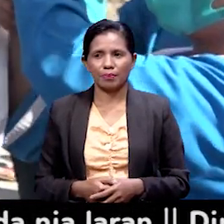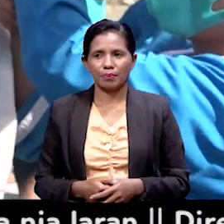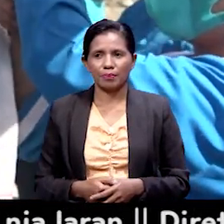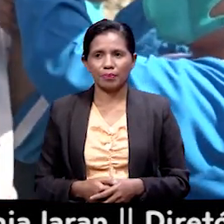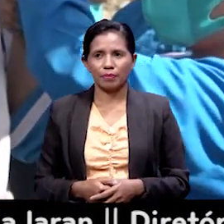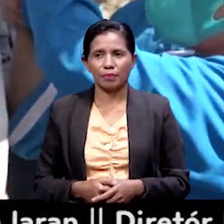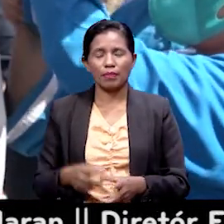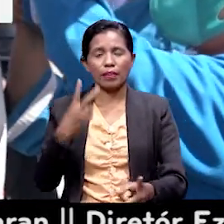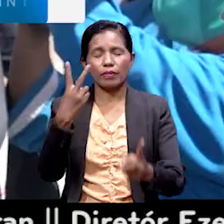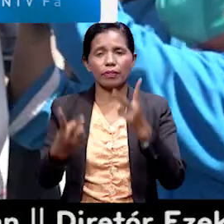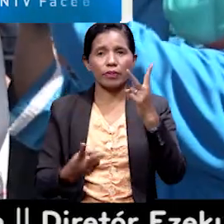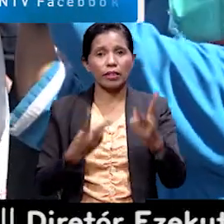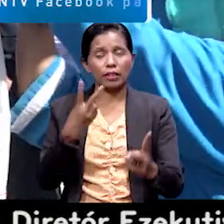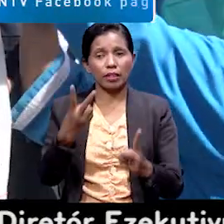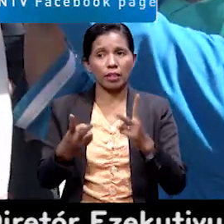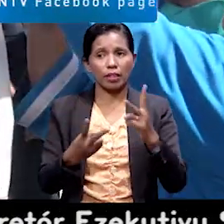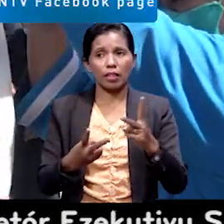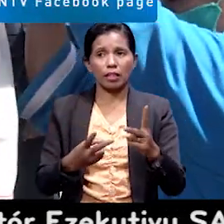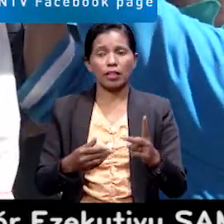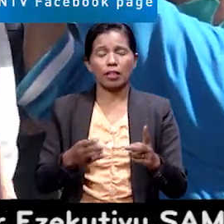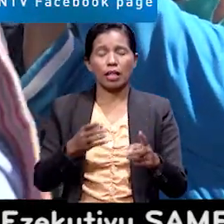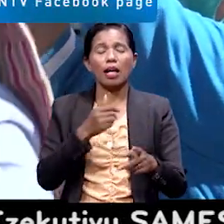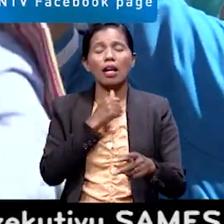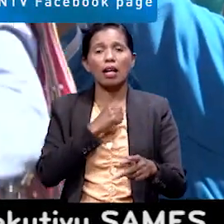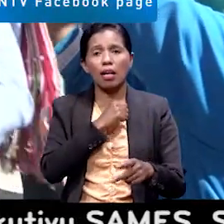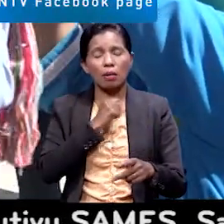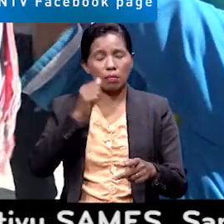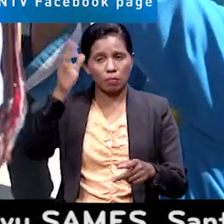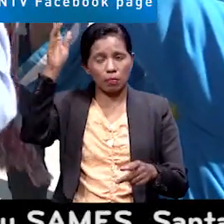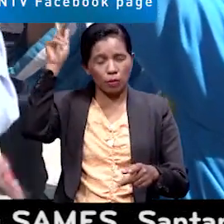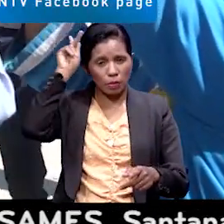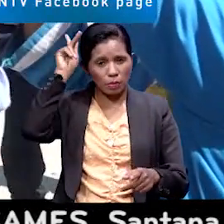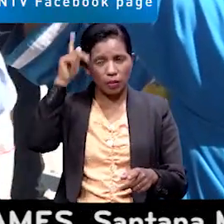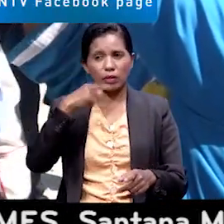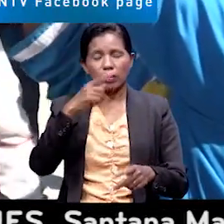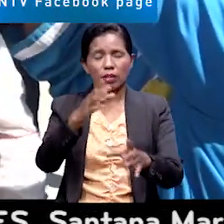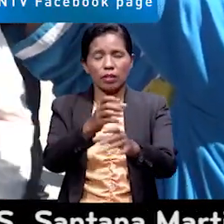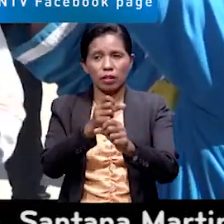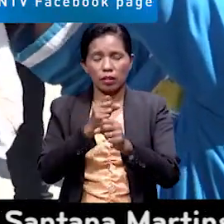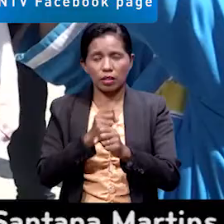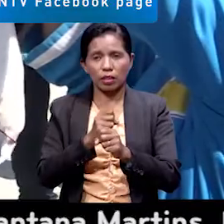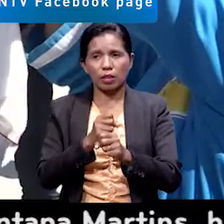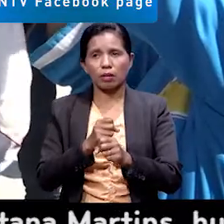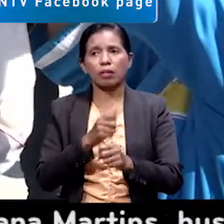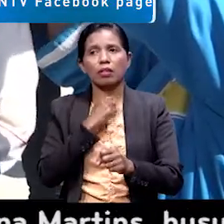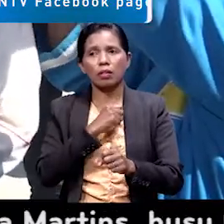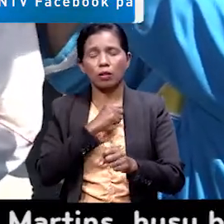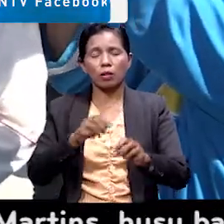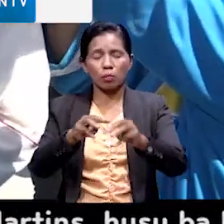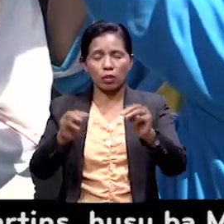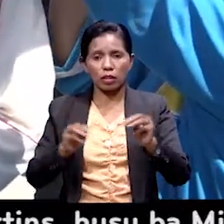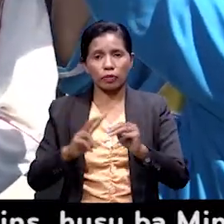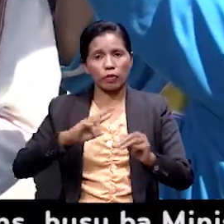E a visita né, Sarane Waimori, posto administrativo Viqueque Vila, município Viqueque, Simo Marco Sprizzi, ho cultura município Viqueque